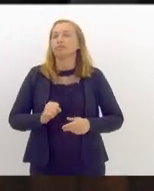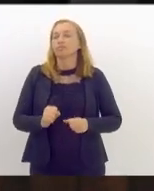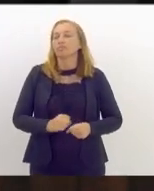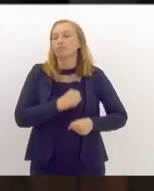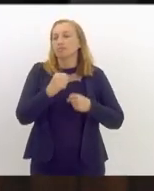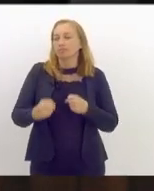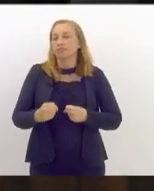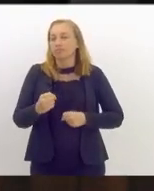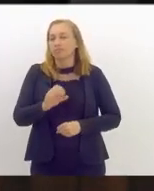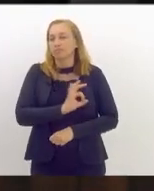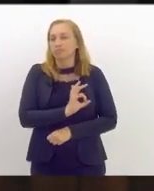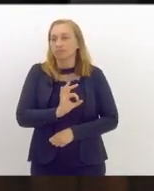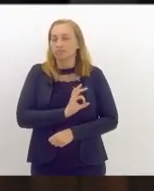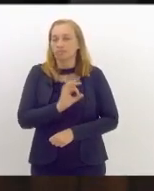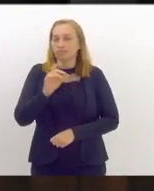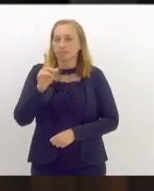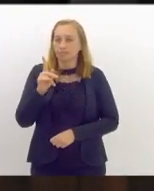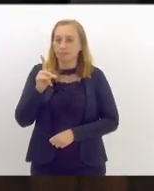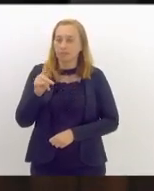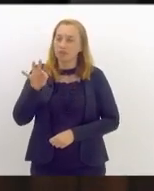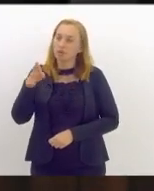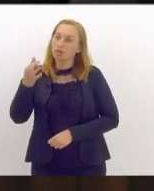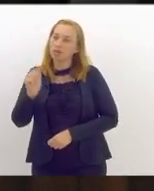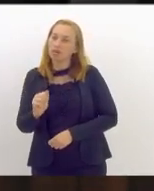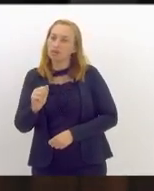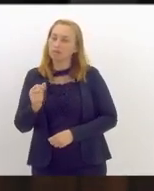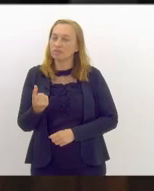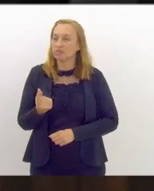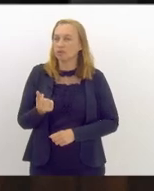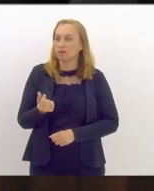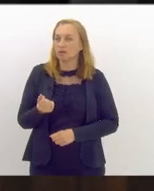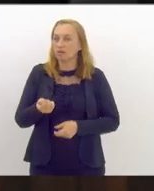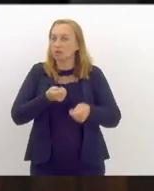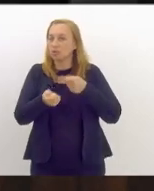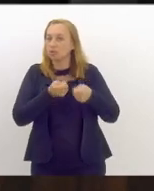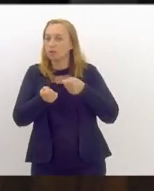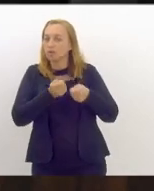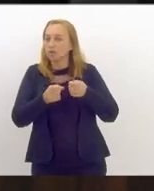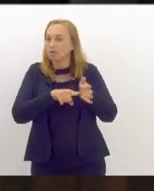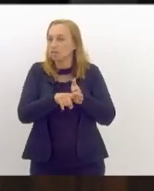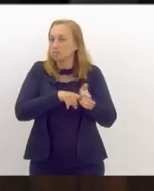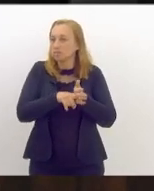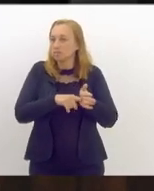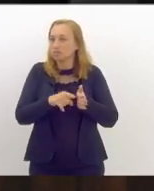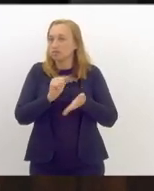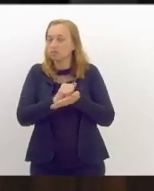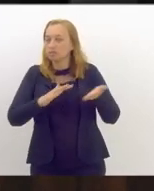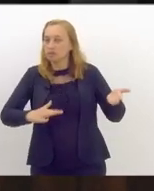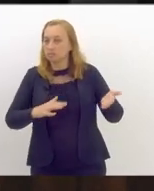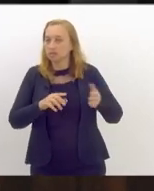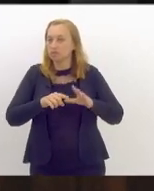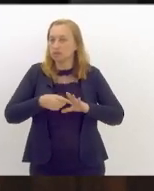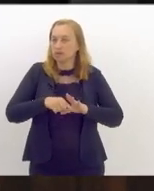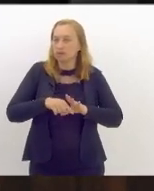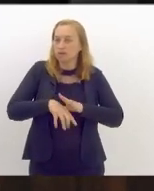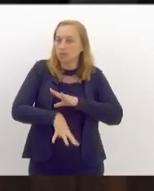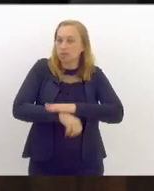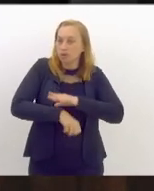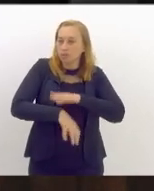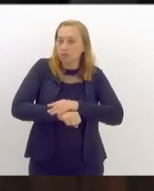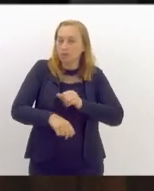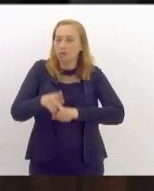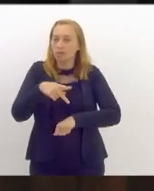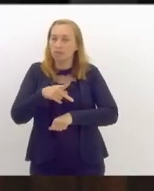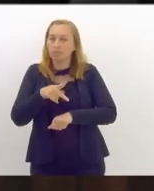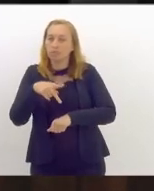sobre atividade petrolífera institui a taxa de controle monitoramento e fiscalização das atividades de exploração produção de petróleo e